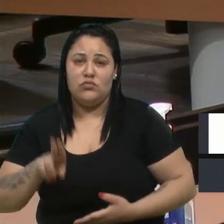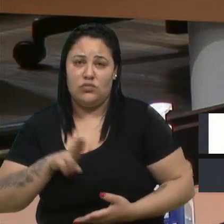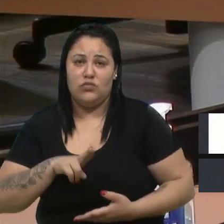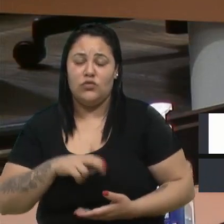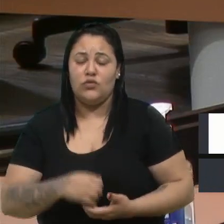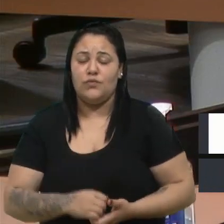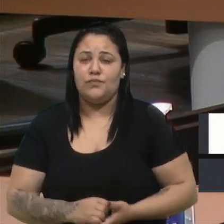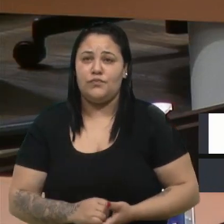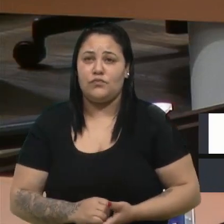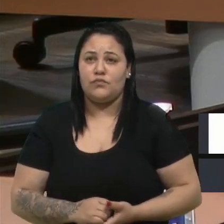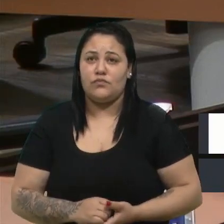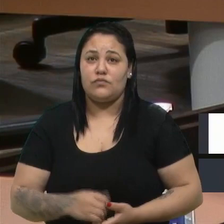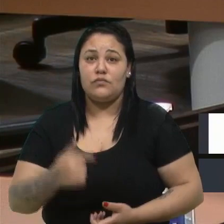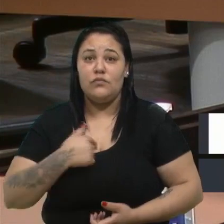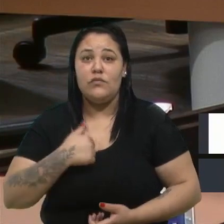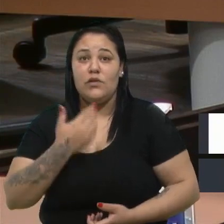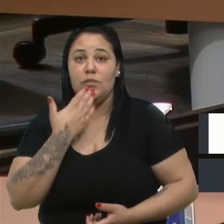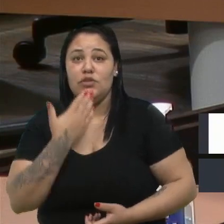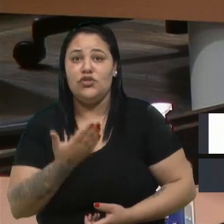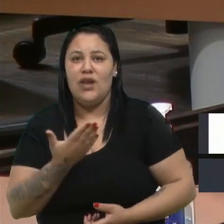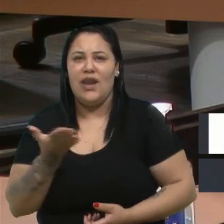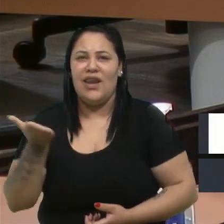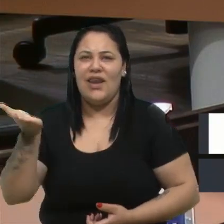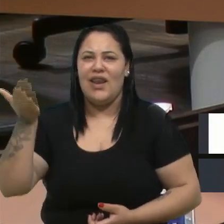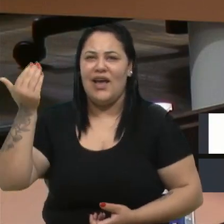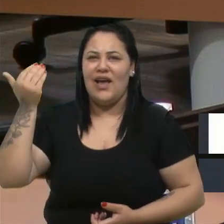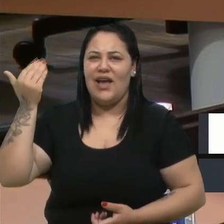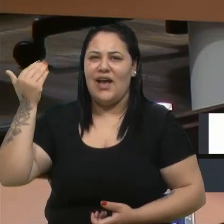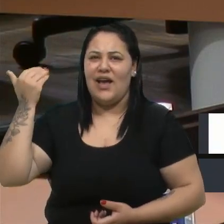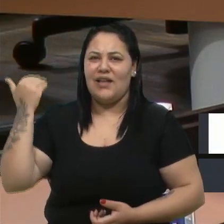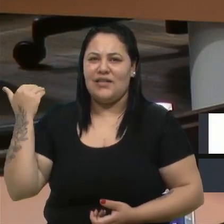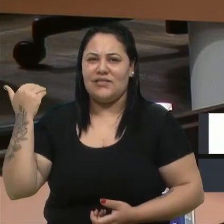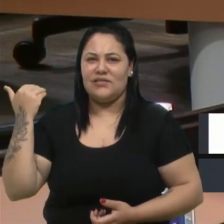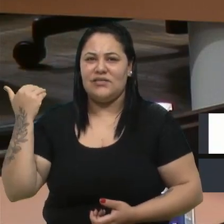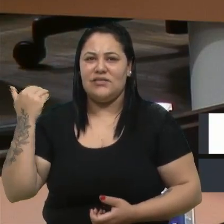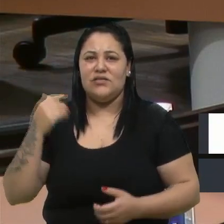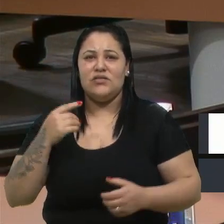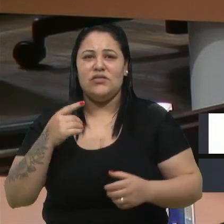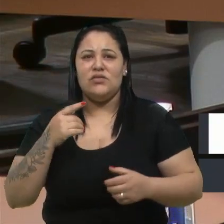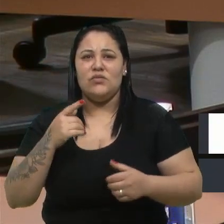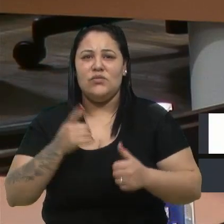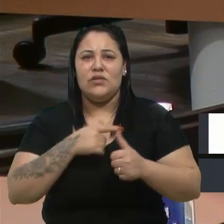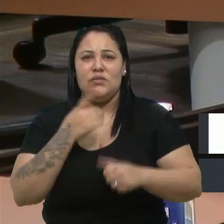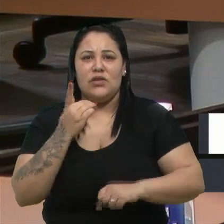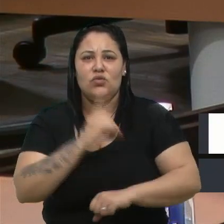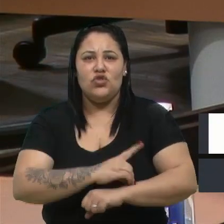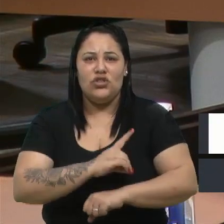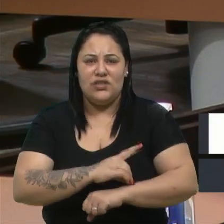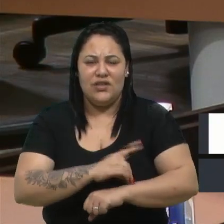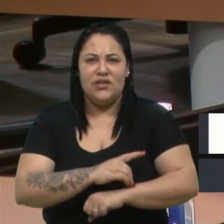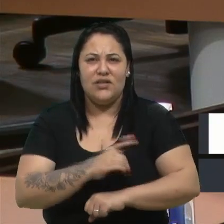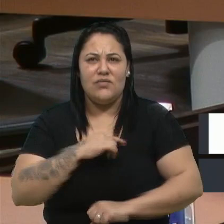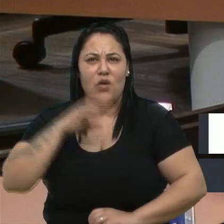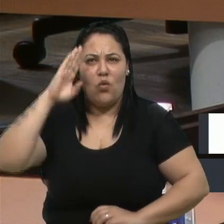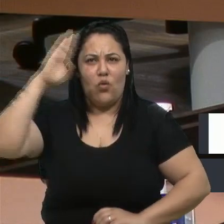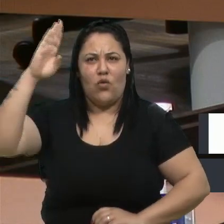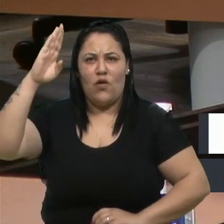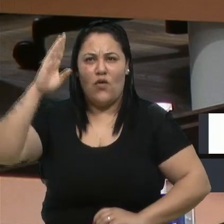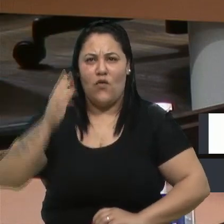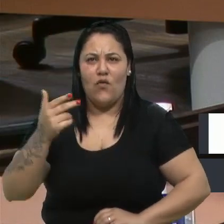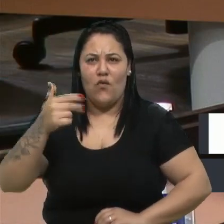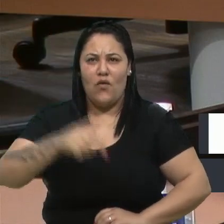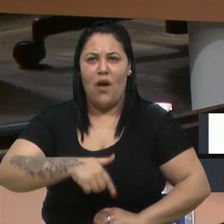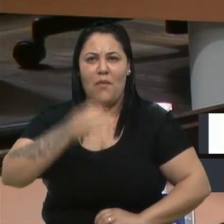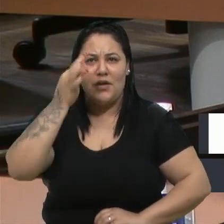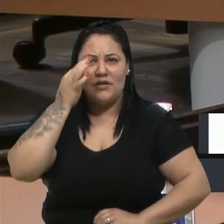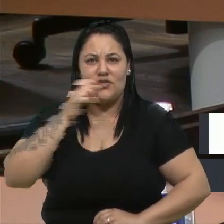e eu solicitei lá atrás, desde o primeiro dia que o coronel veio aqui e anunciou que teria essa vontade